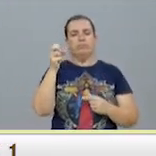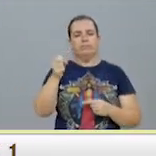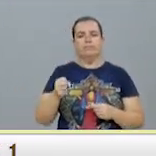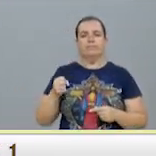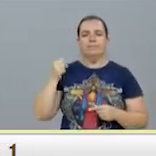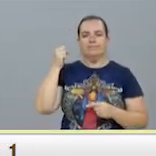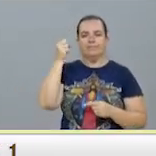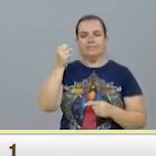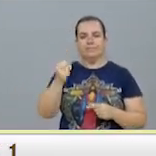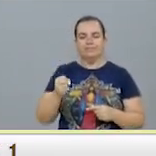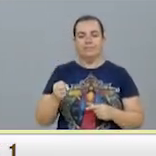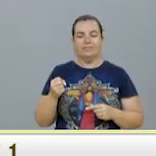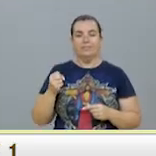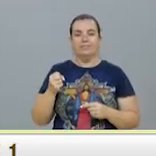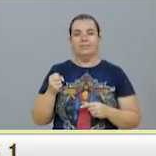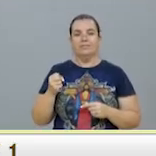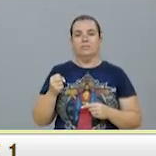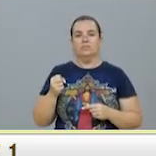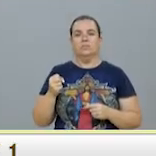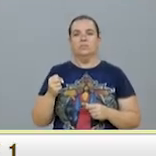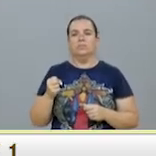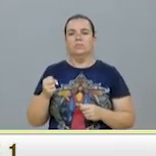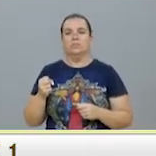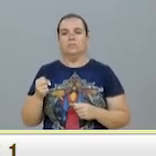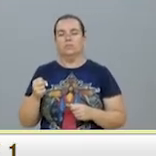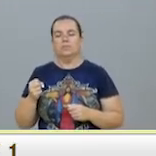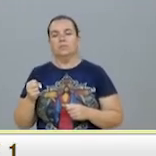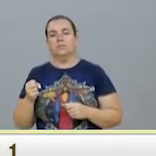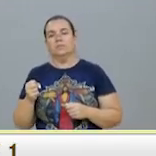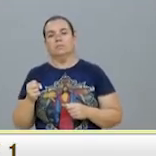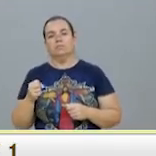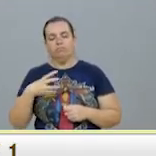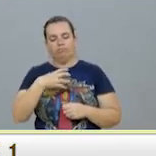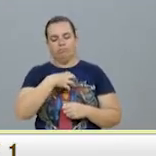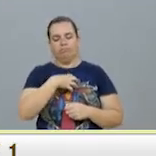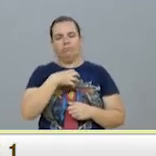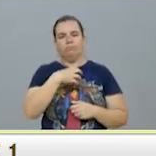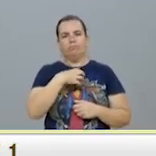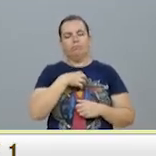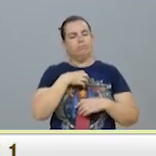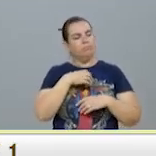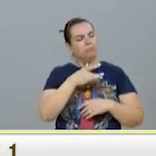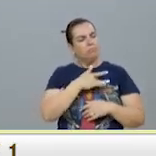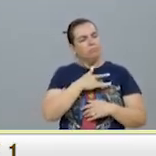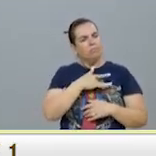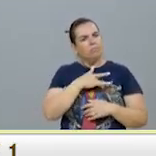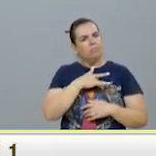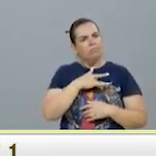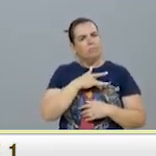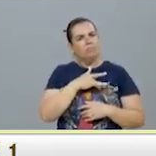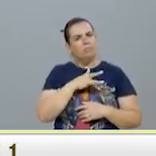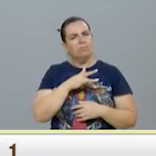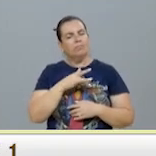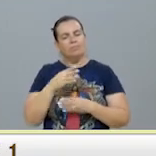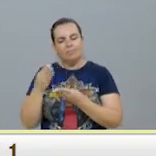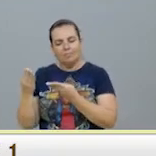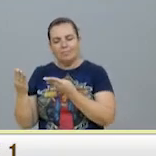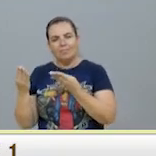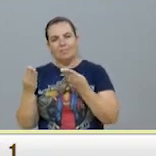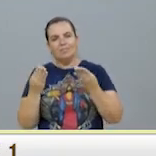pastor, foi movido em compaixão, e o convite